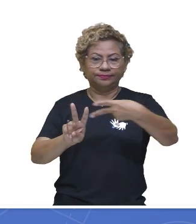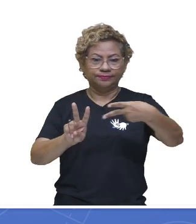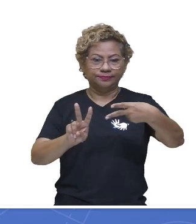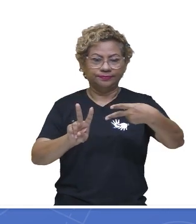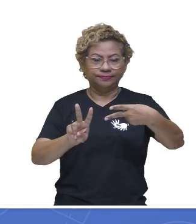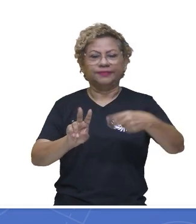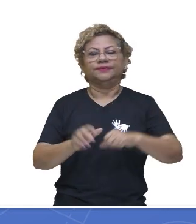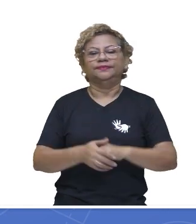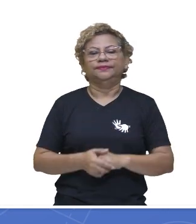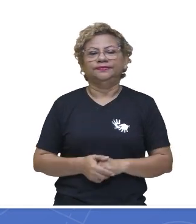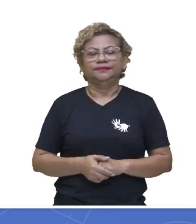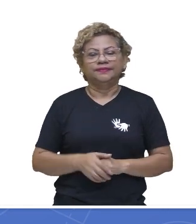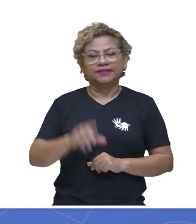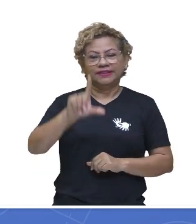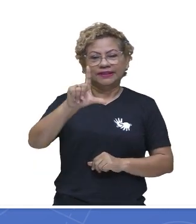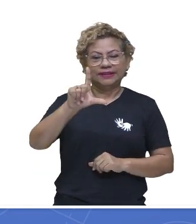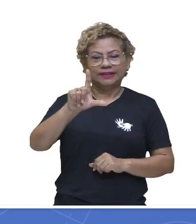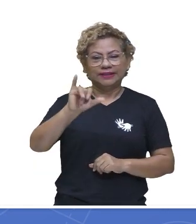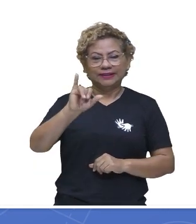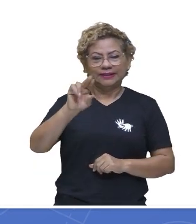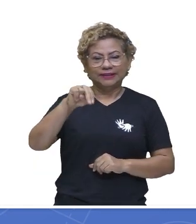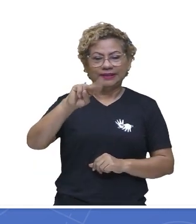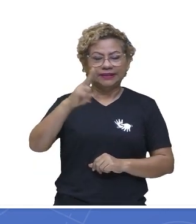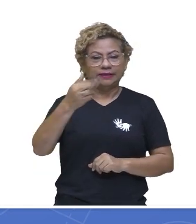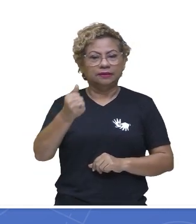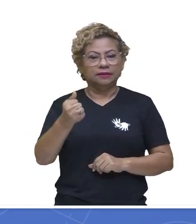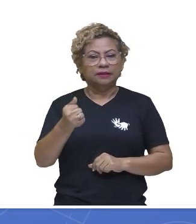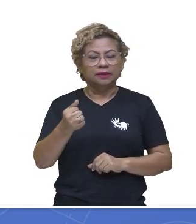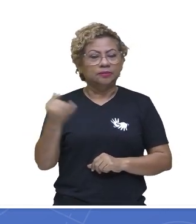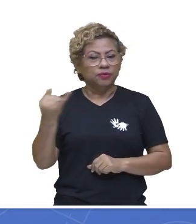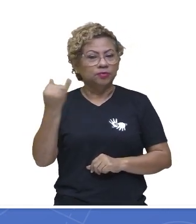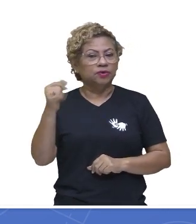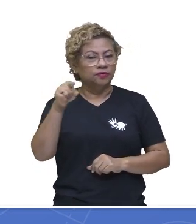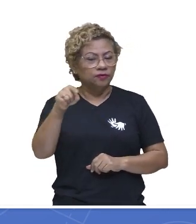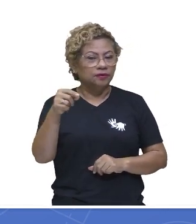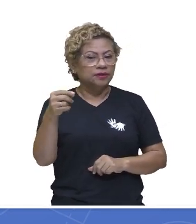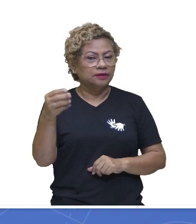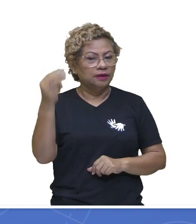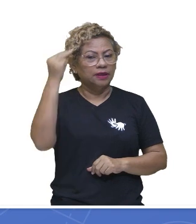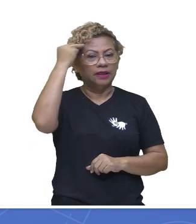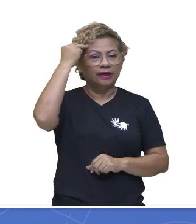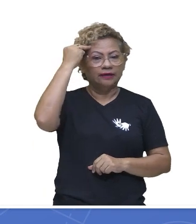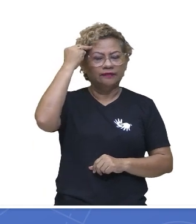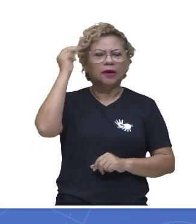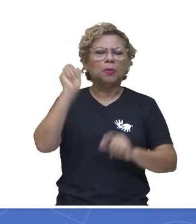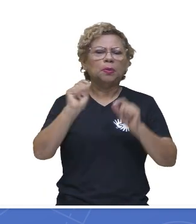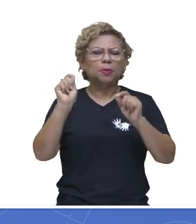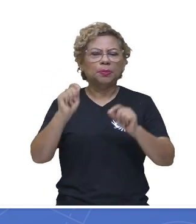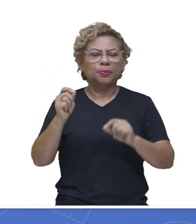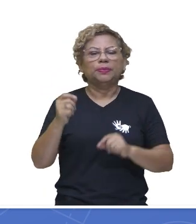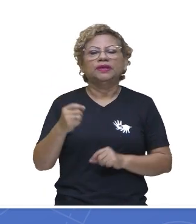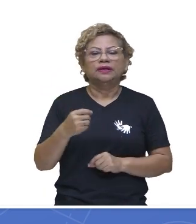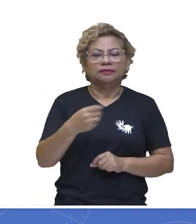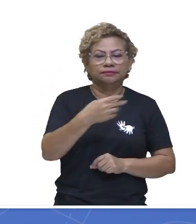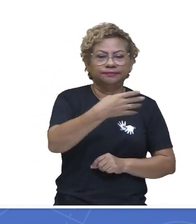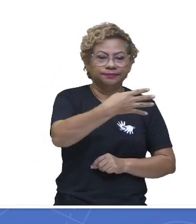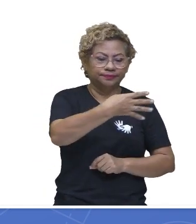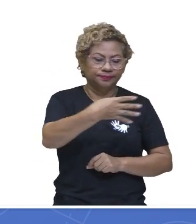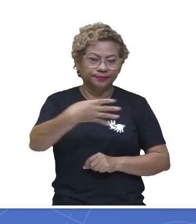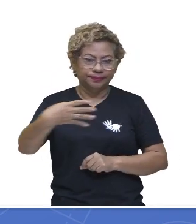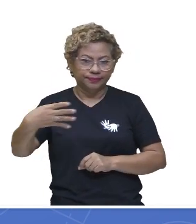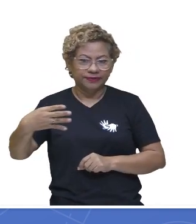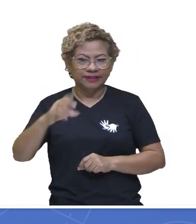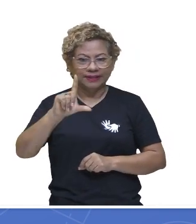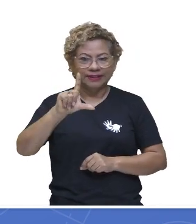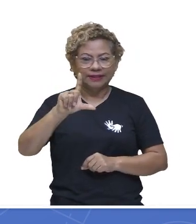da segunda matriz. Pessoal, isso aqui é importante, tá? Gravem esse conceito. Só é possível multiplicar duas matrizes